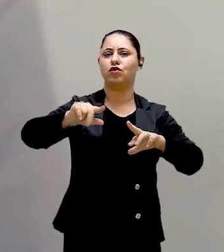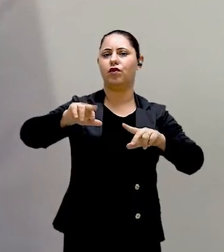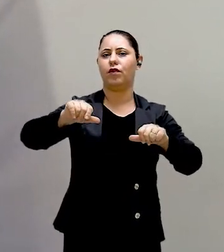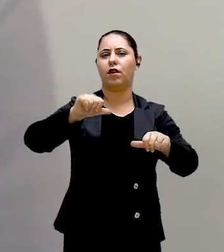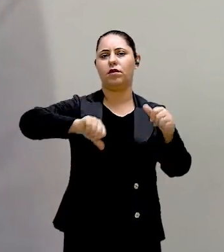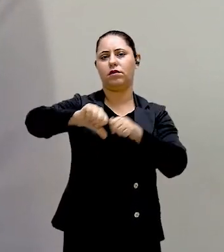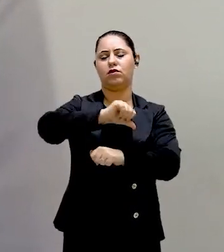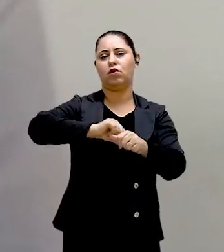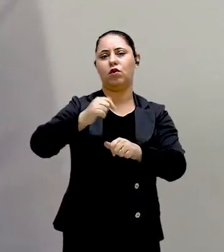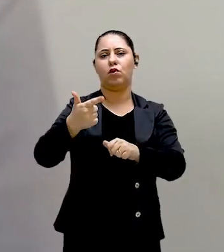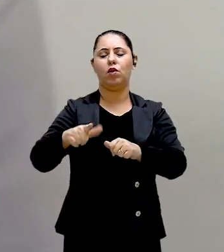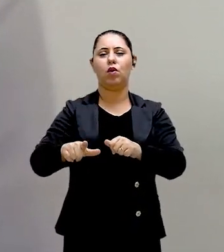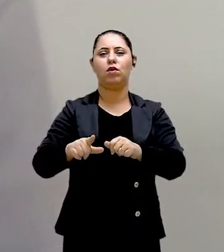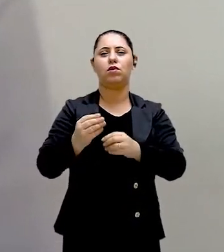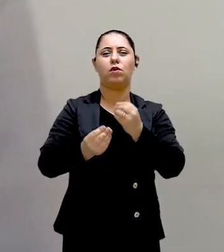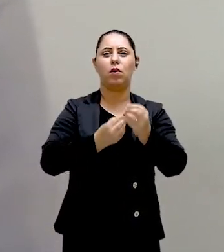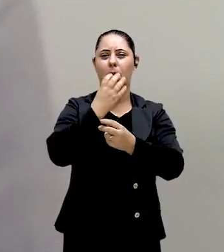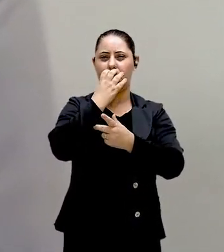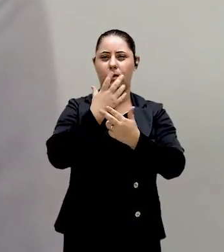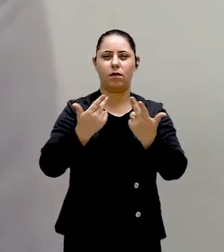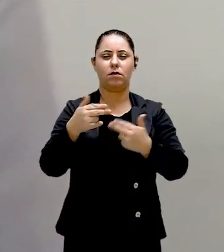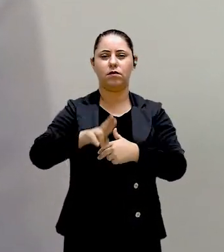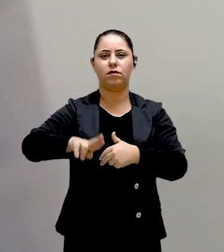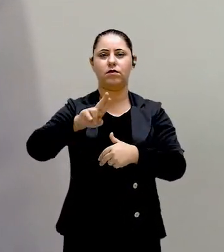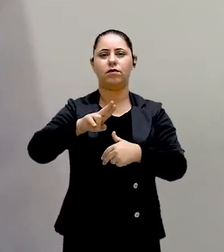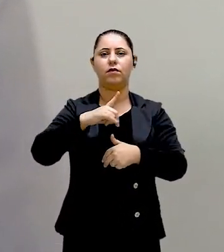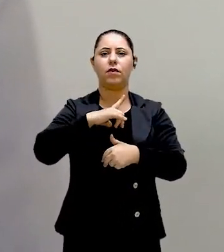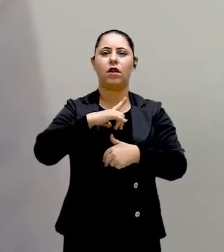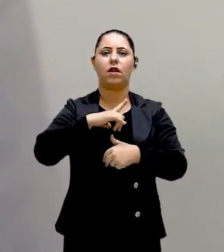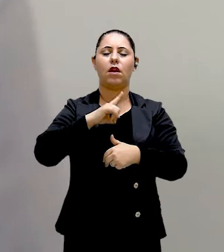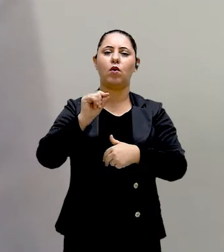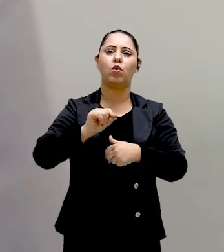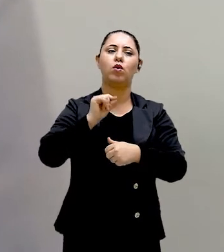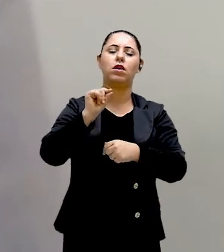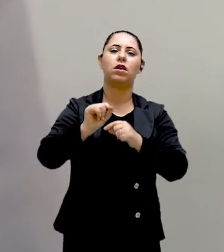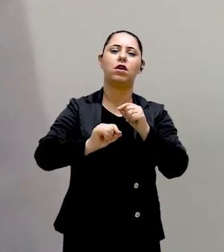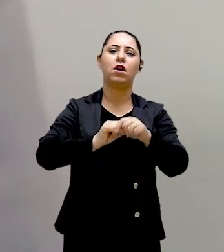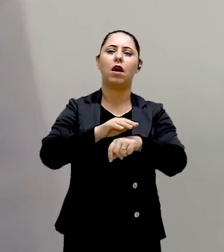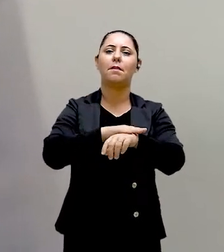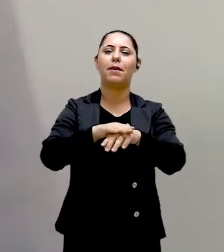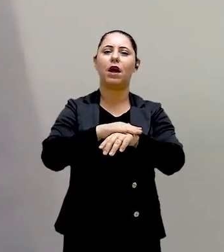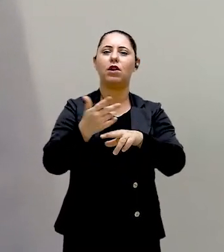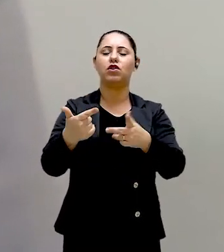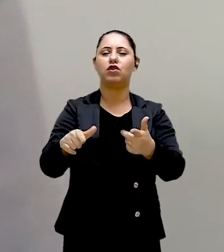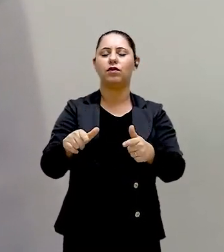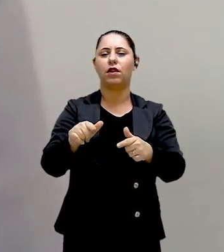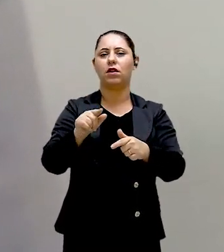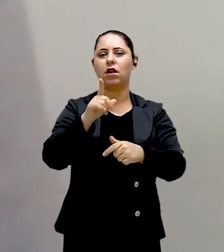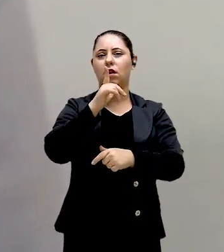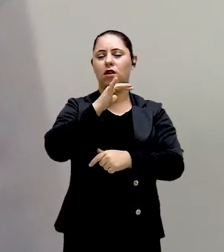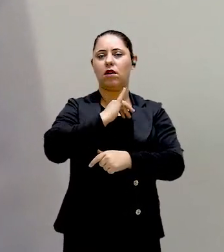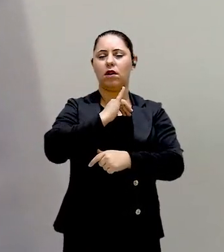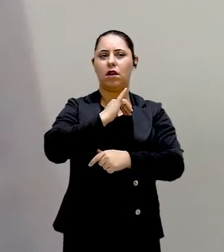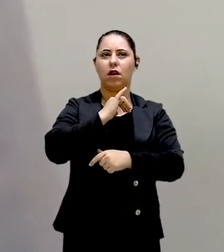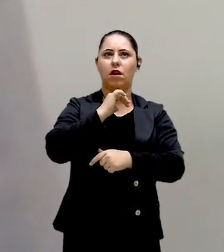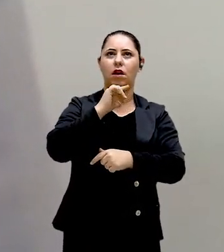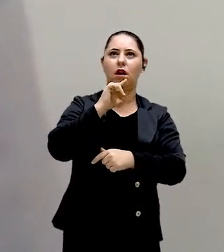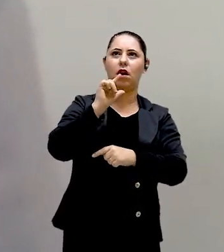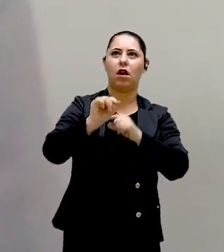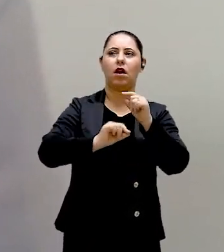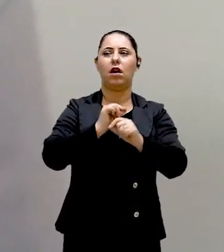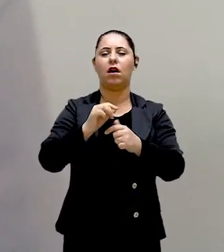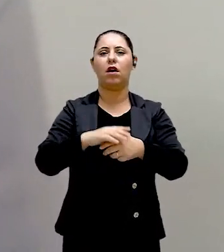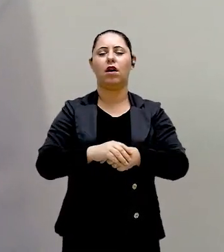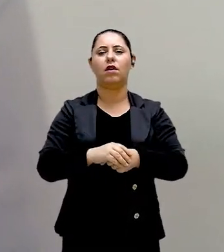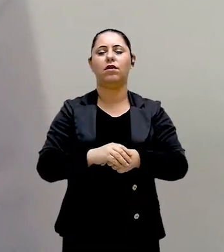agora, usa pele artificial que podem ser cultivadas em laboratório a partir de células